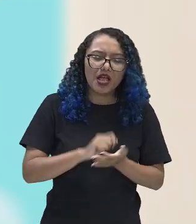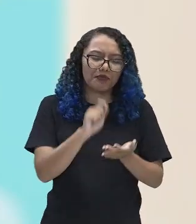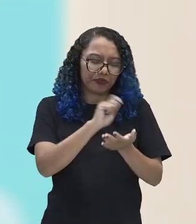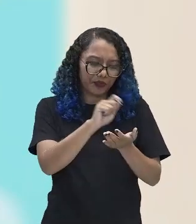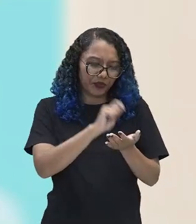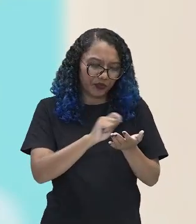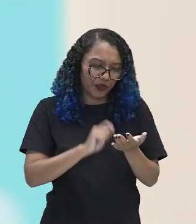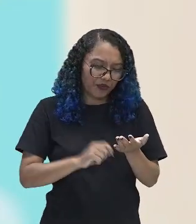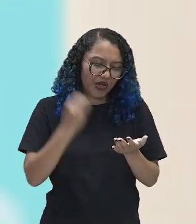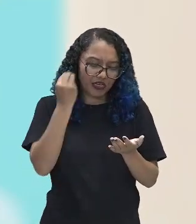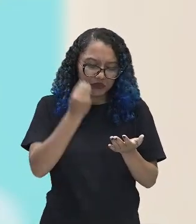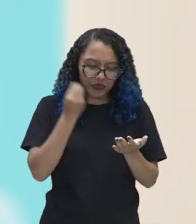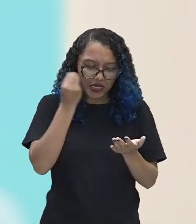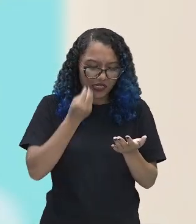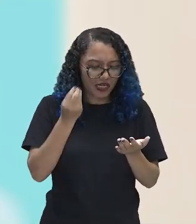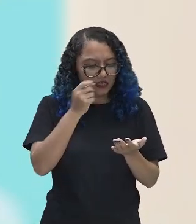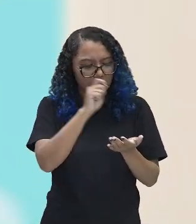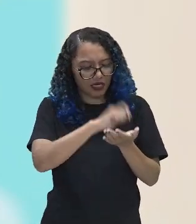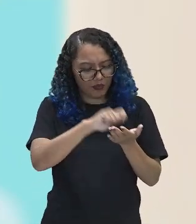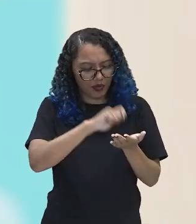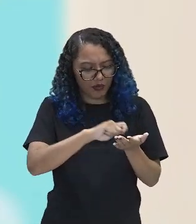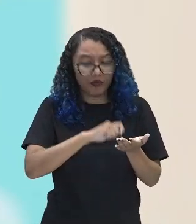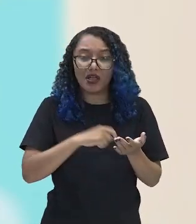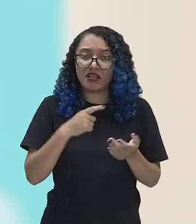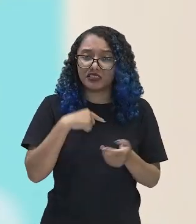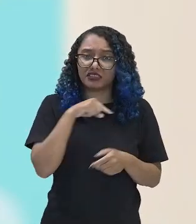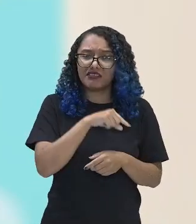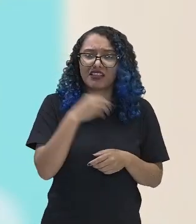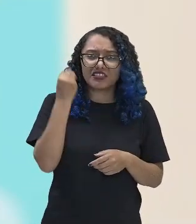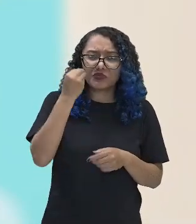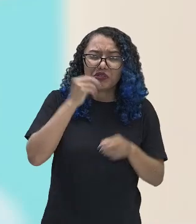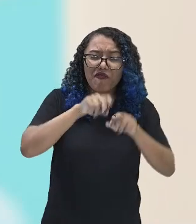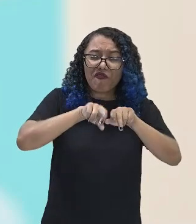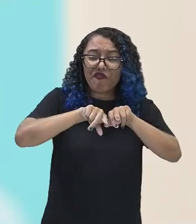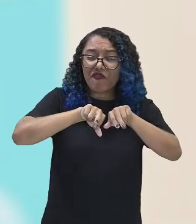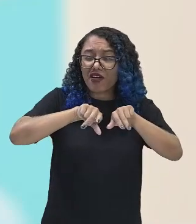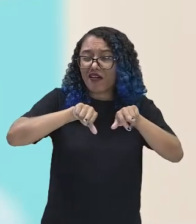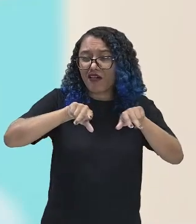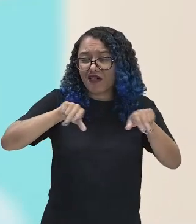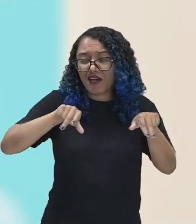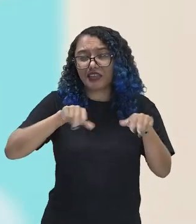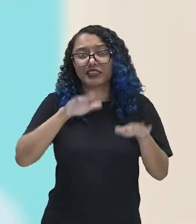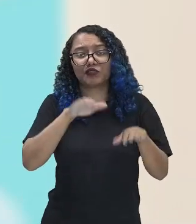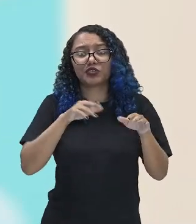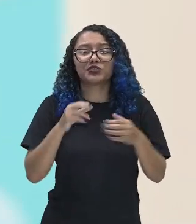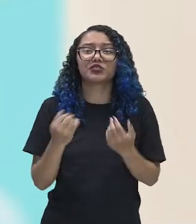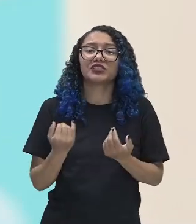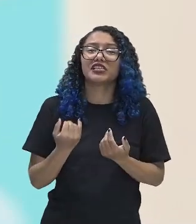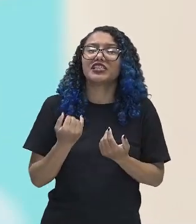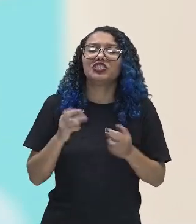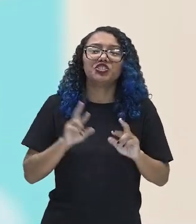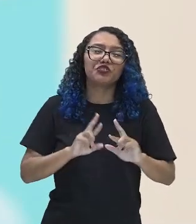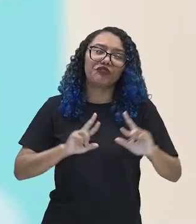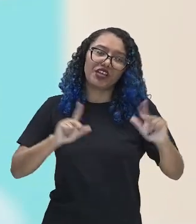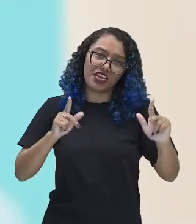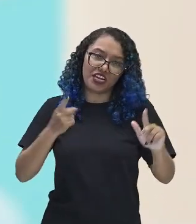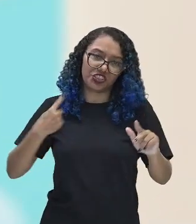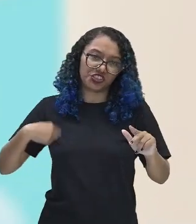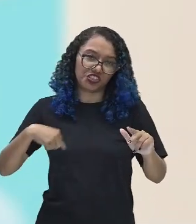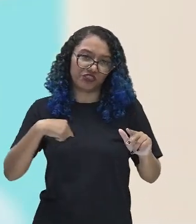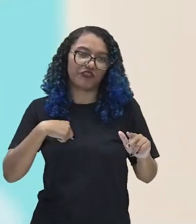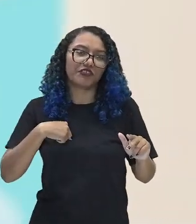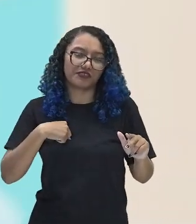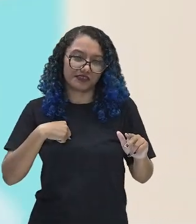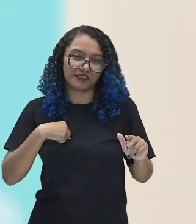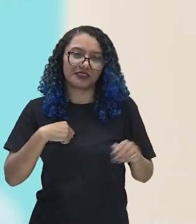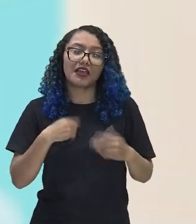vivências, porque, gente, eles têm muitas vivências e que talvez sejam muito diferentes das nossas vivências, né? Então é importante entender